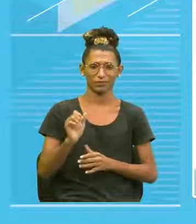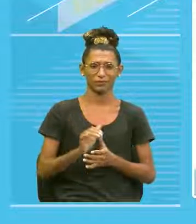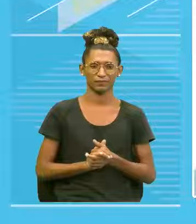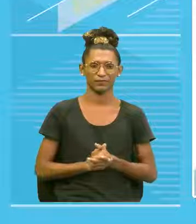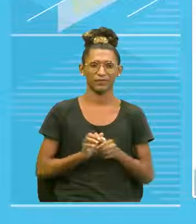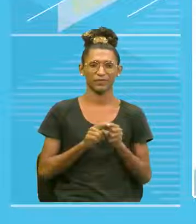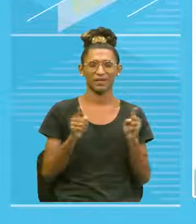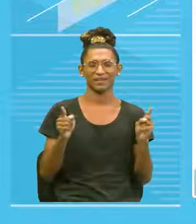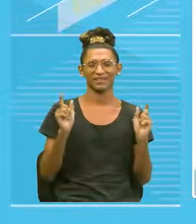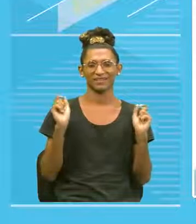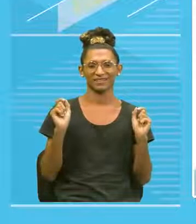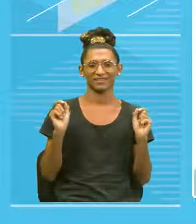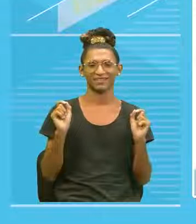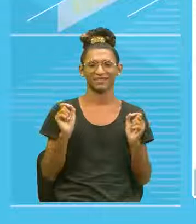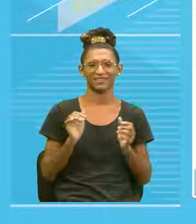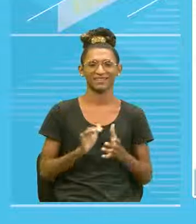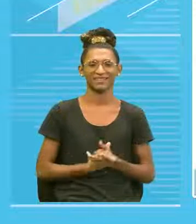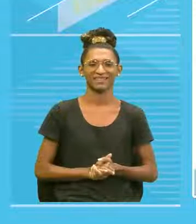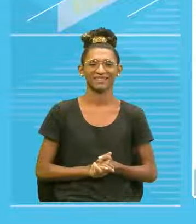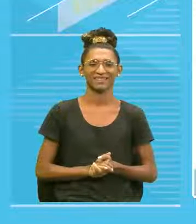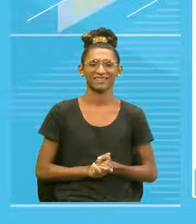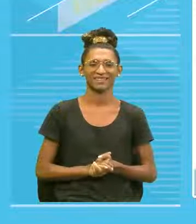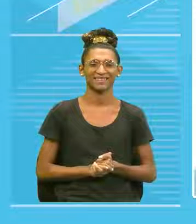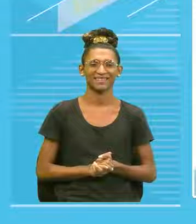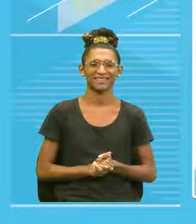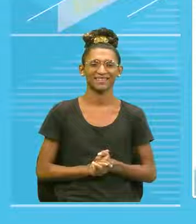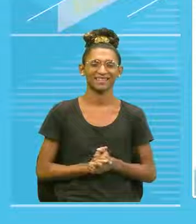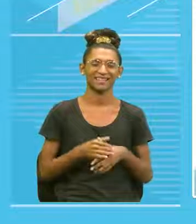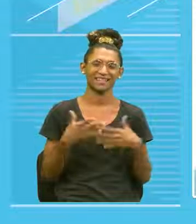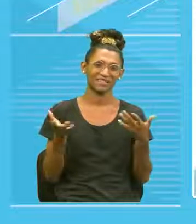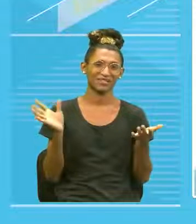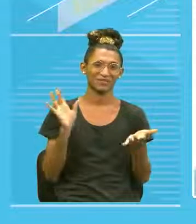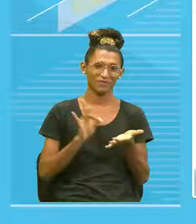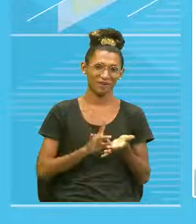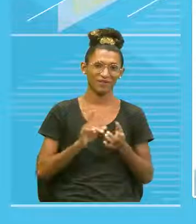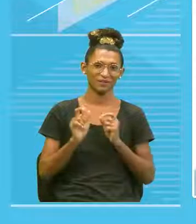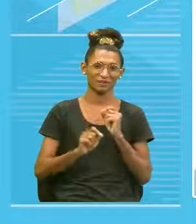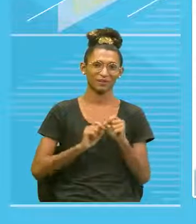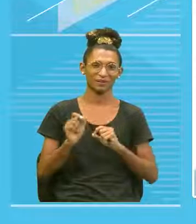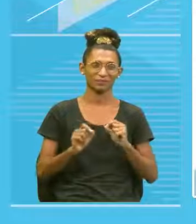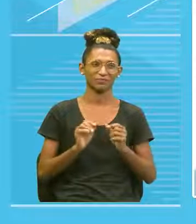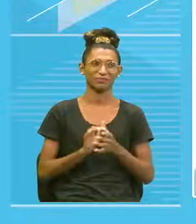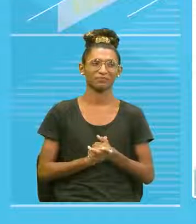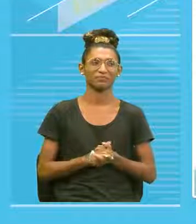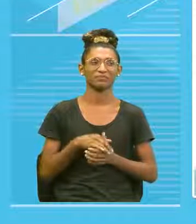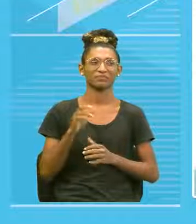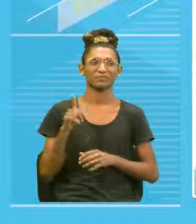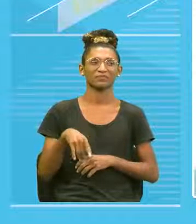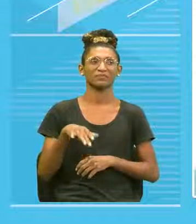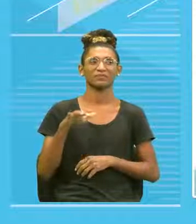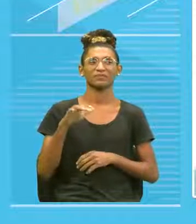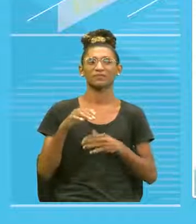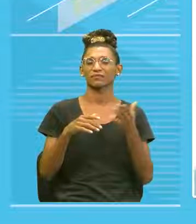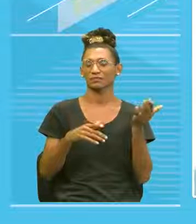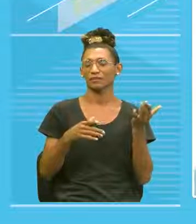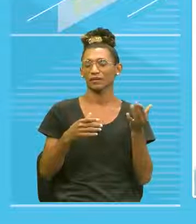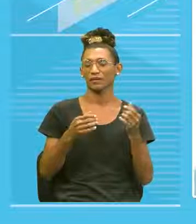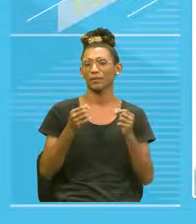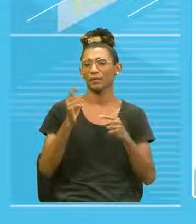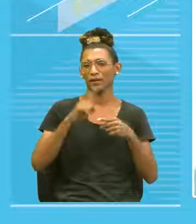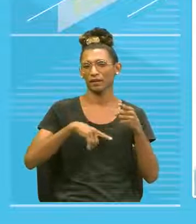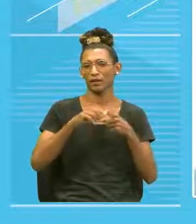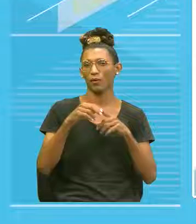é só que r é na realidade são aerogeradores